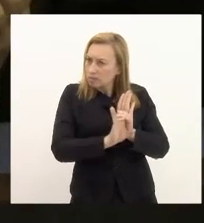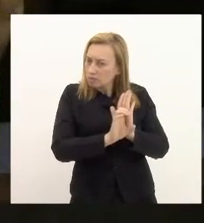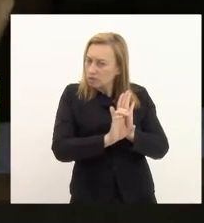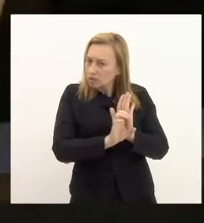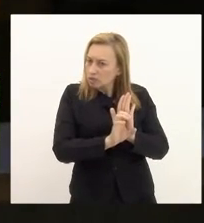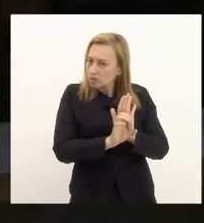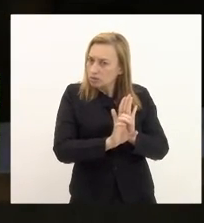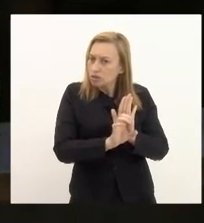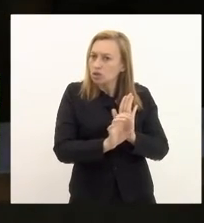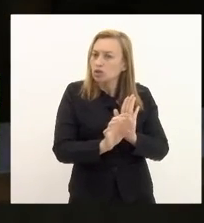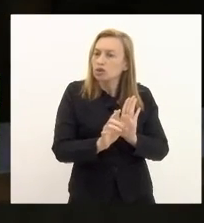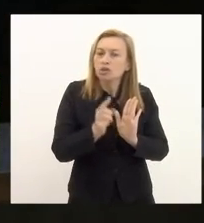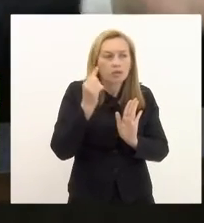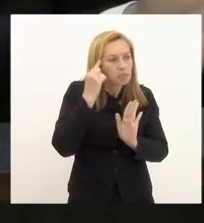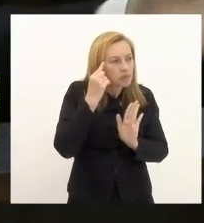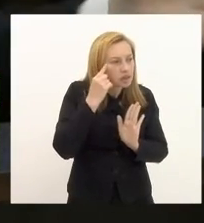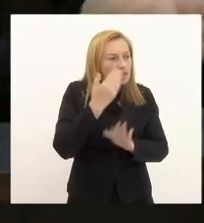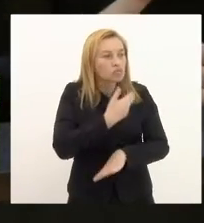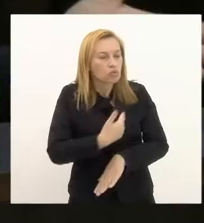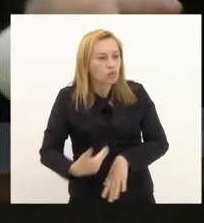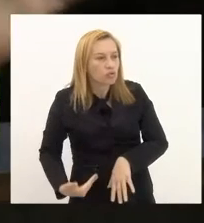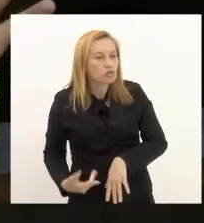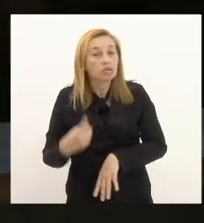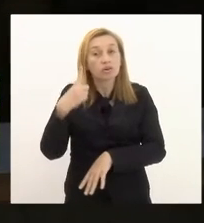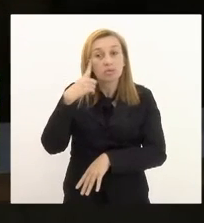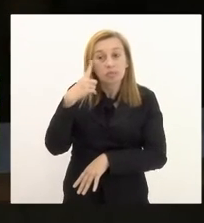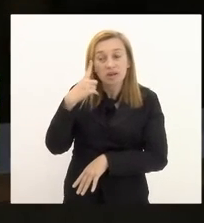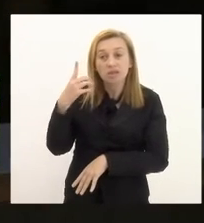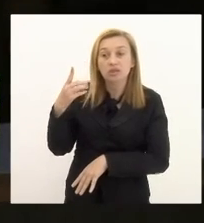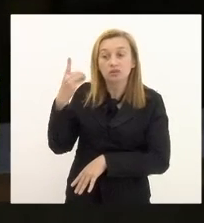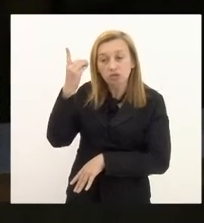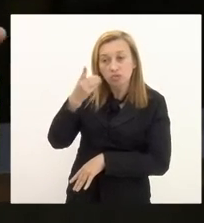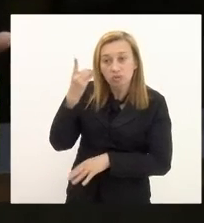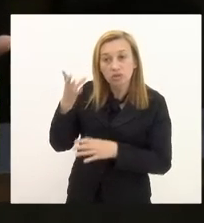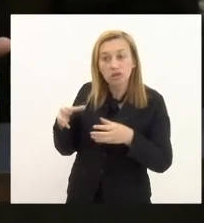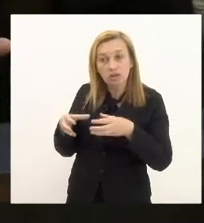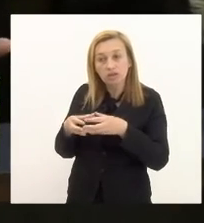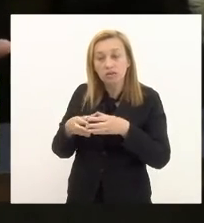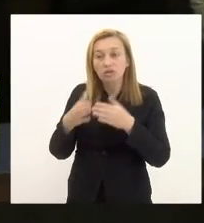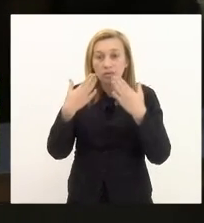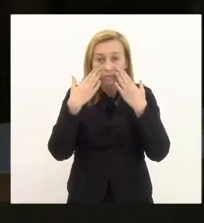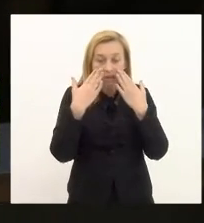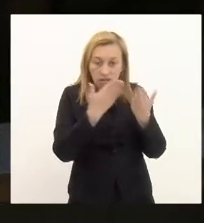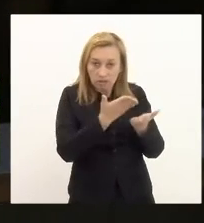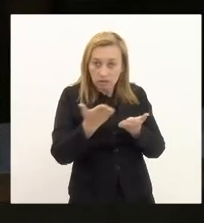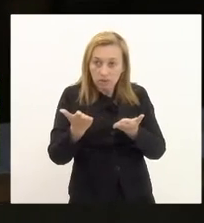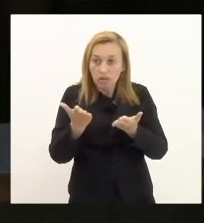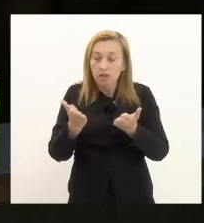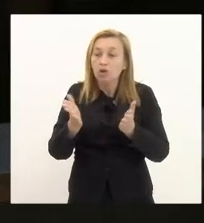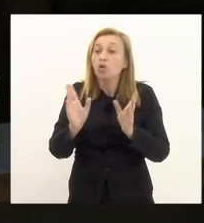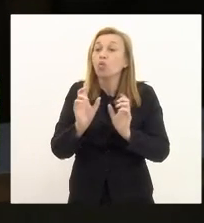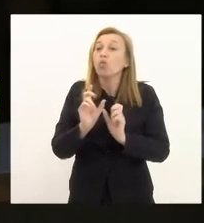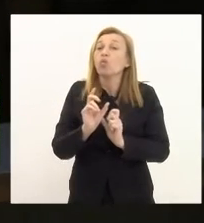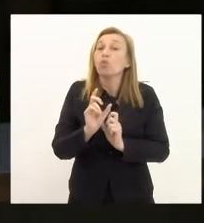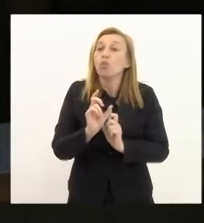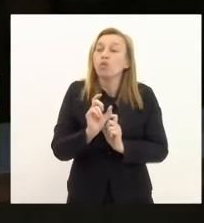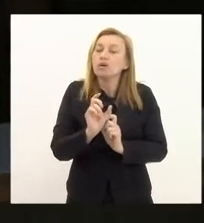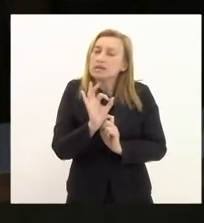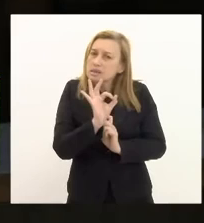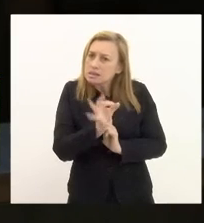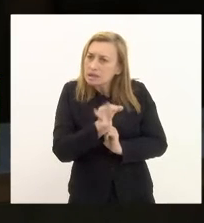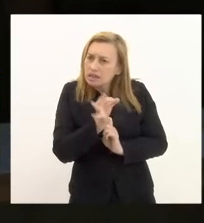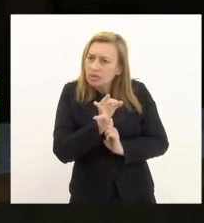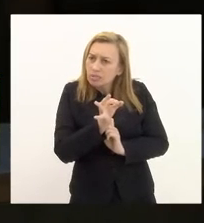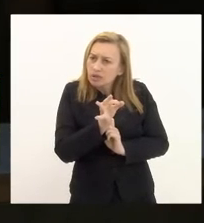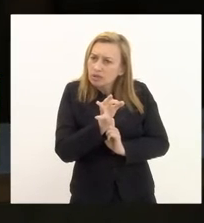daquilo que pensa o governo e daqui daquilo que pensa o Parlamento e vamos apresentar os parlamentares o que se de